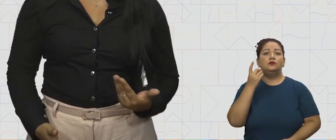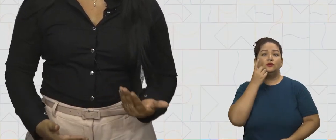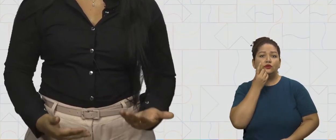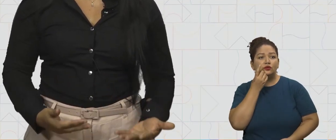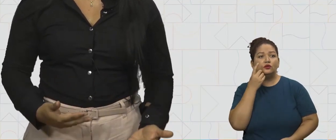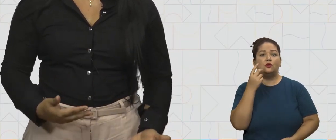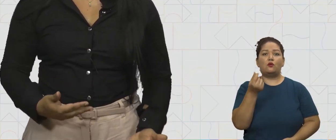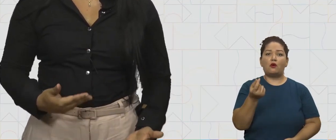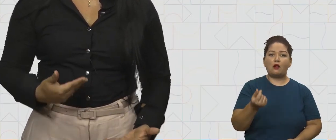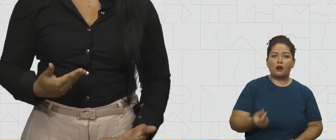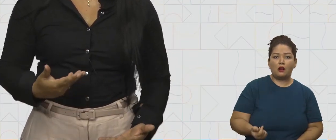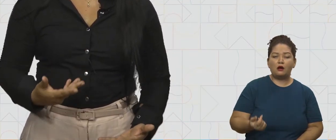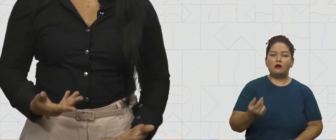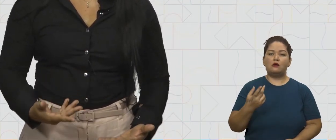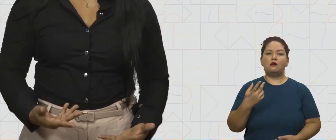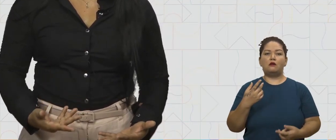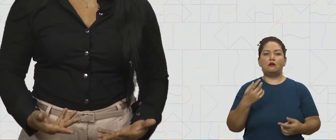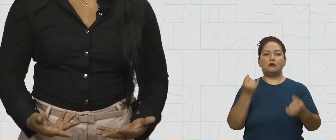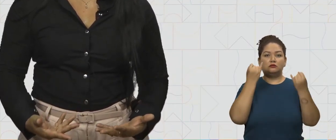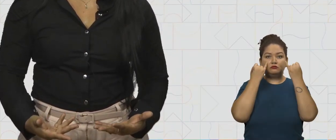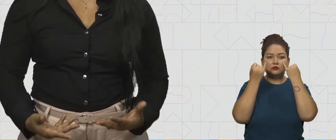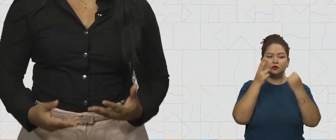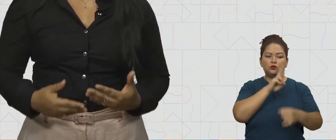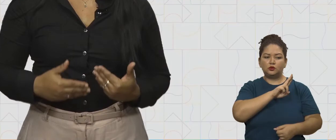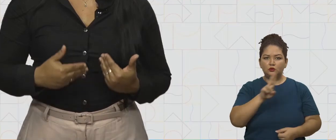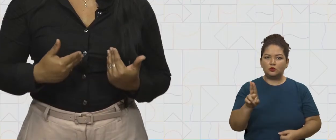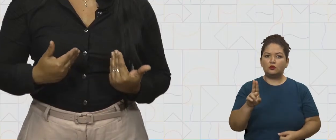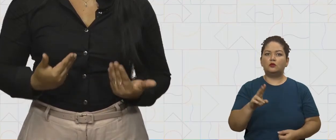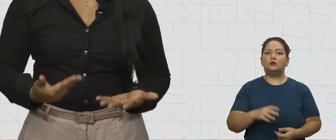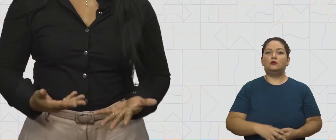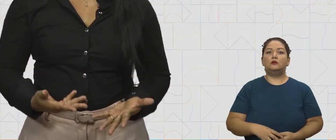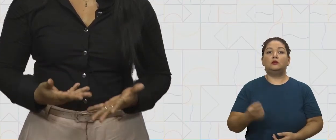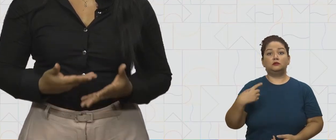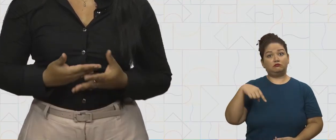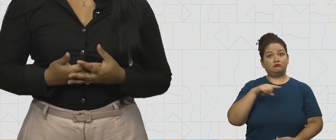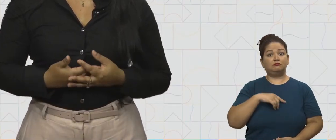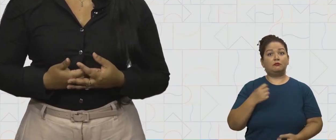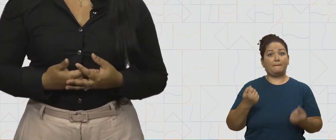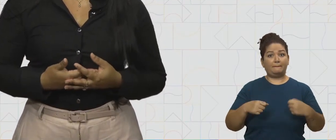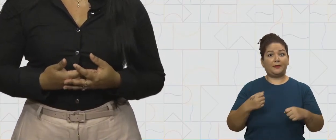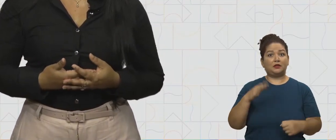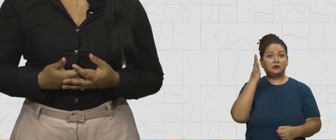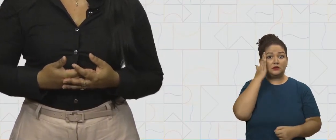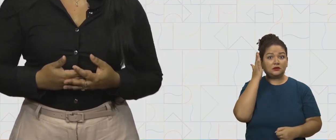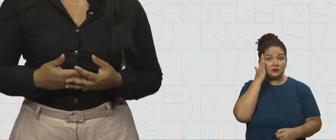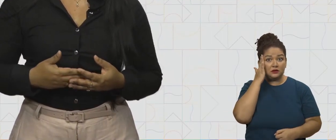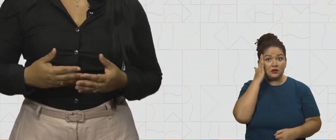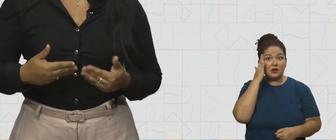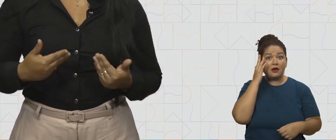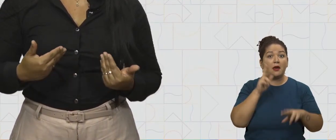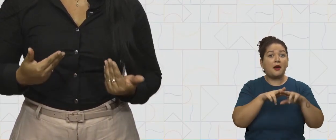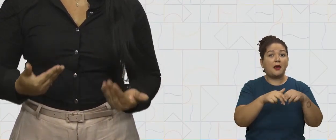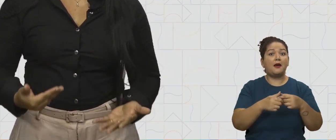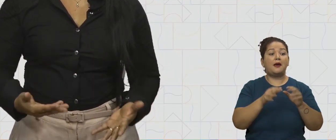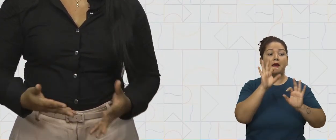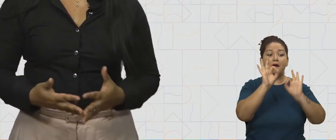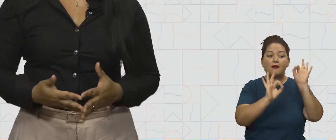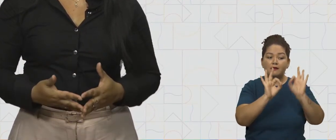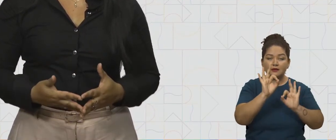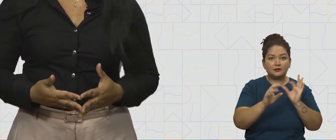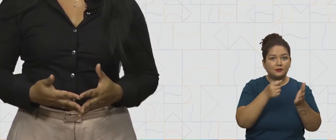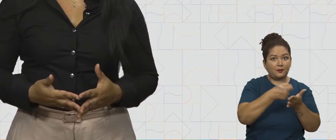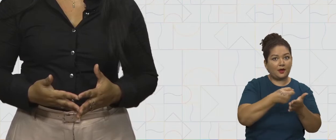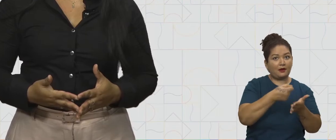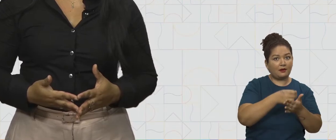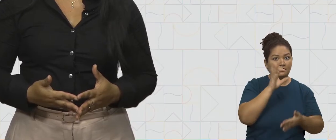informações, a data de pagamento, o valor daquele boleto, que é importante para sabermos e também nos planejarmos para o